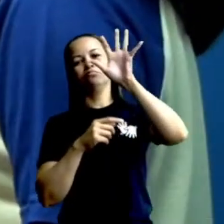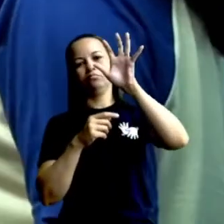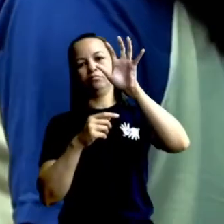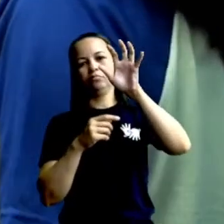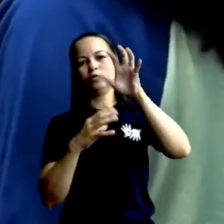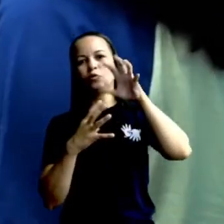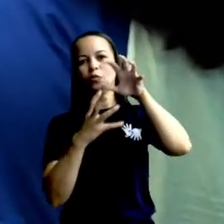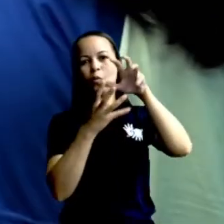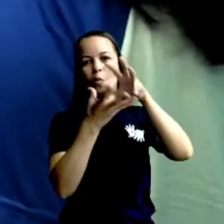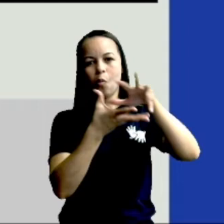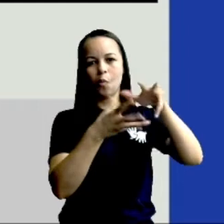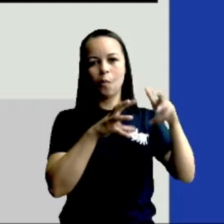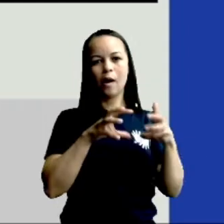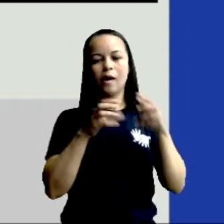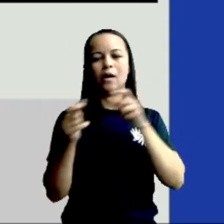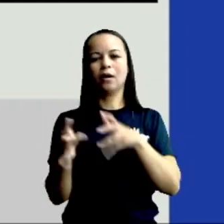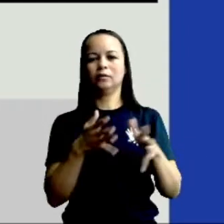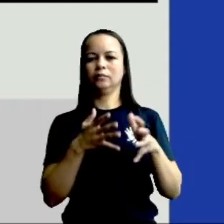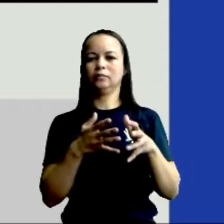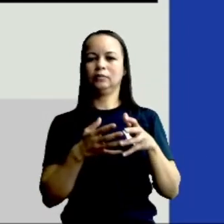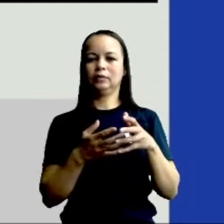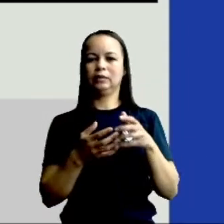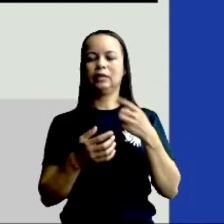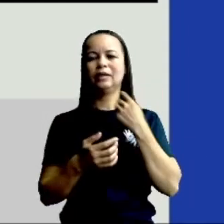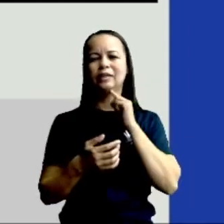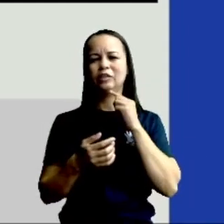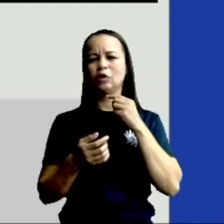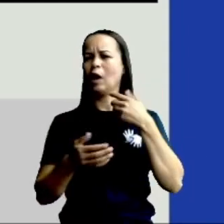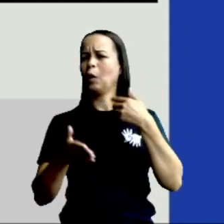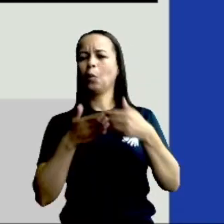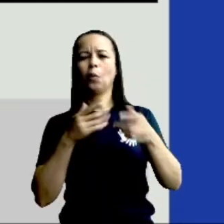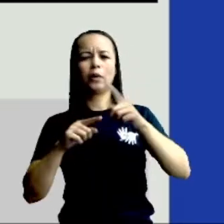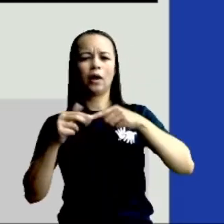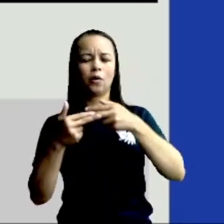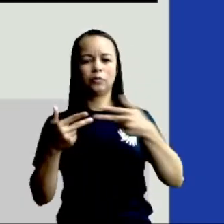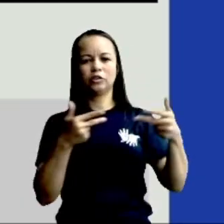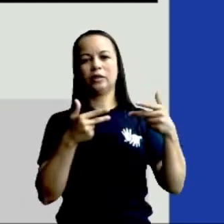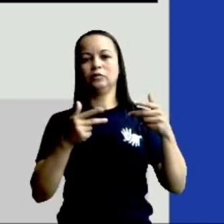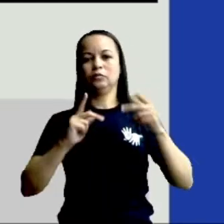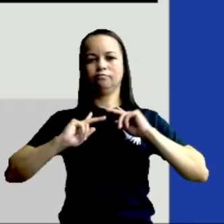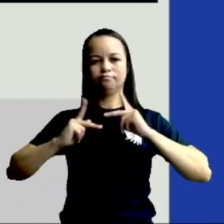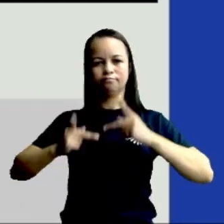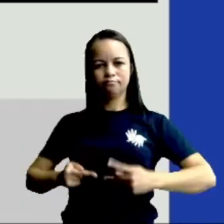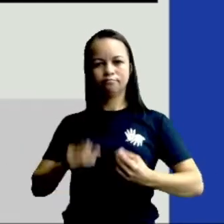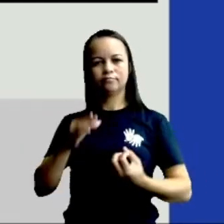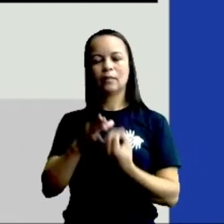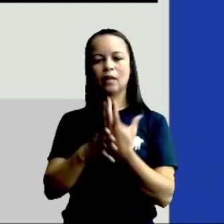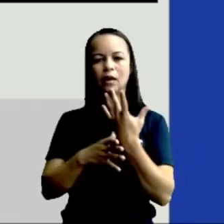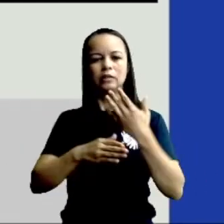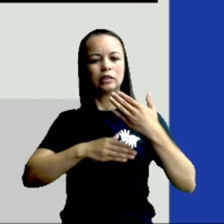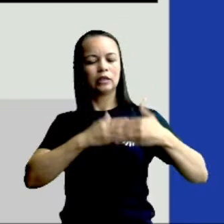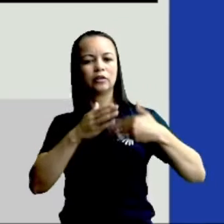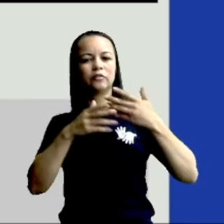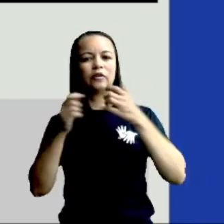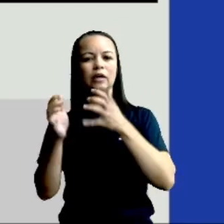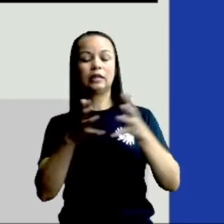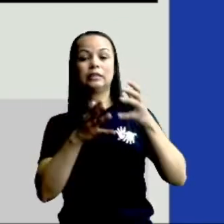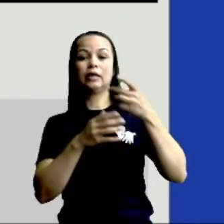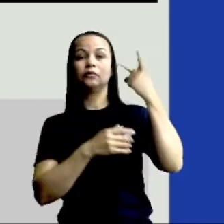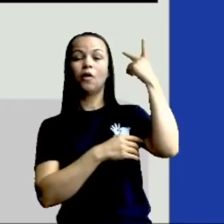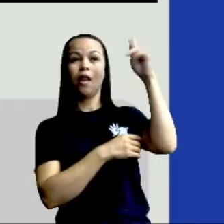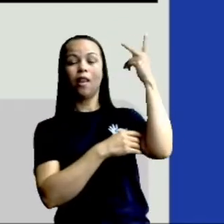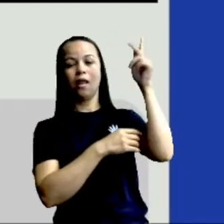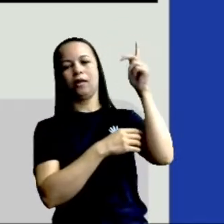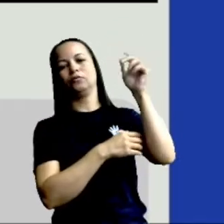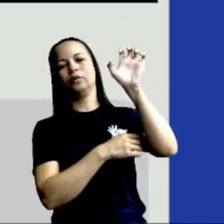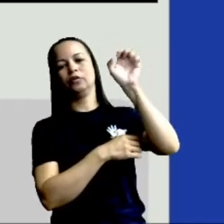só, lixo espacial é qualquer objeto de origem humana que foi lançado lá no